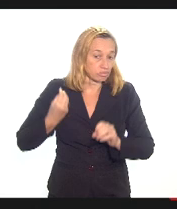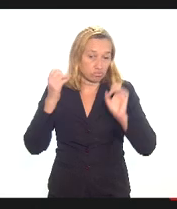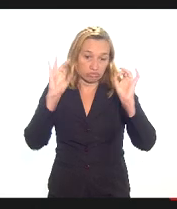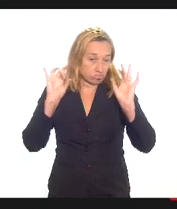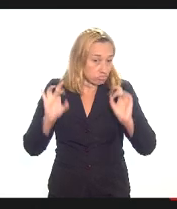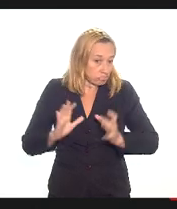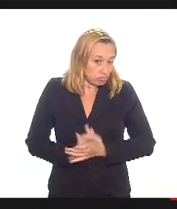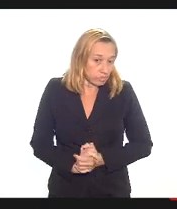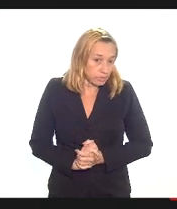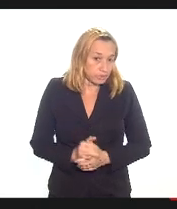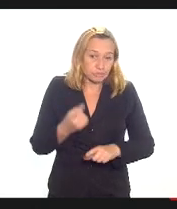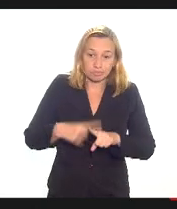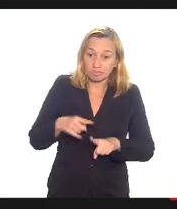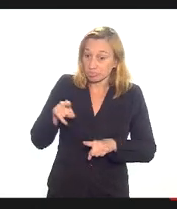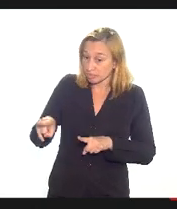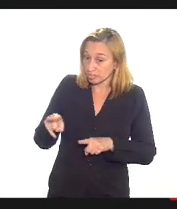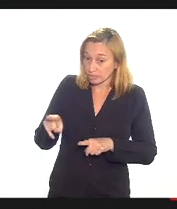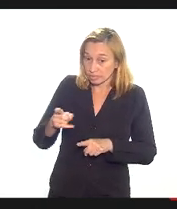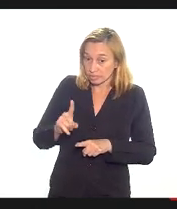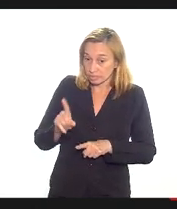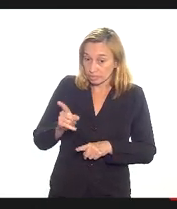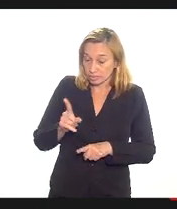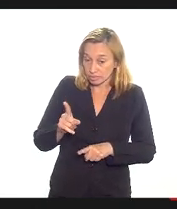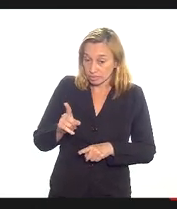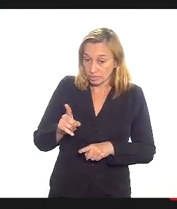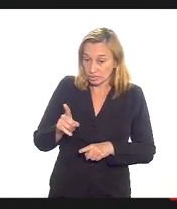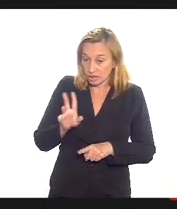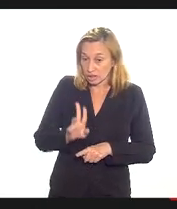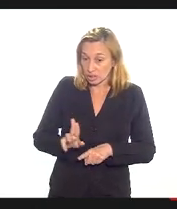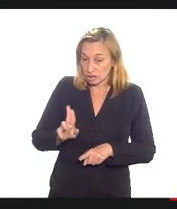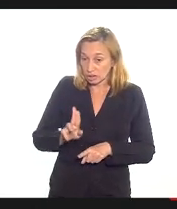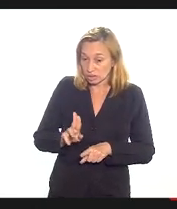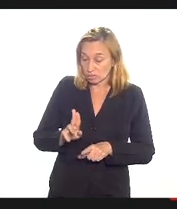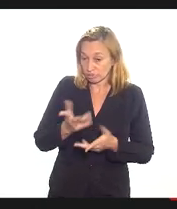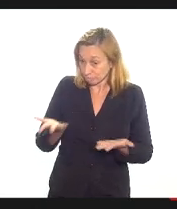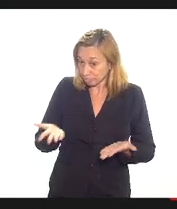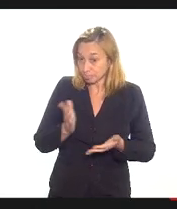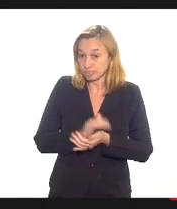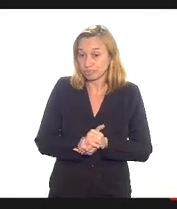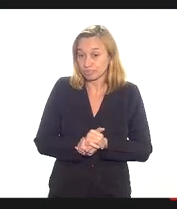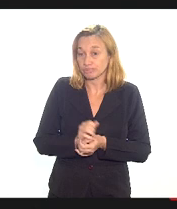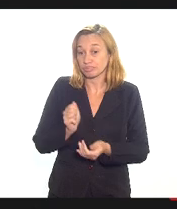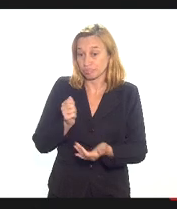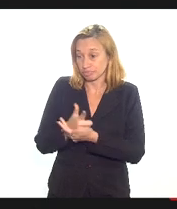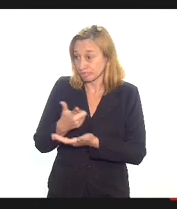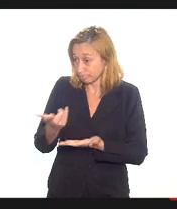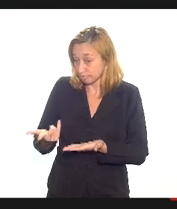especial, porque ele não está em regime de concessão e só paga meio.